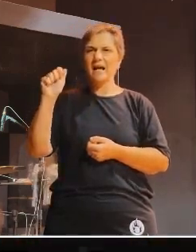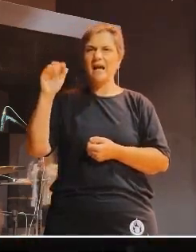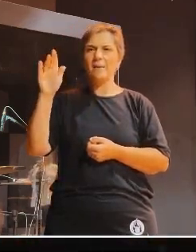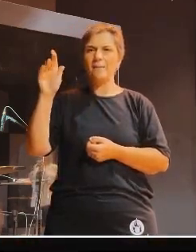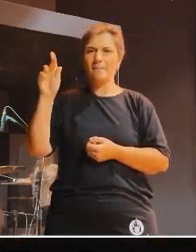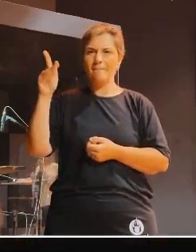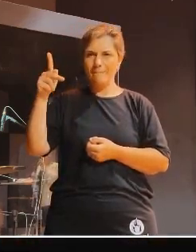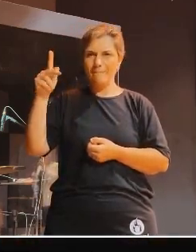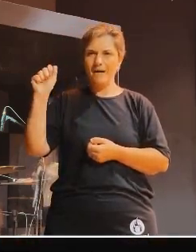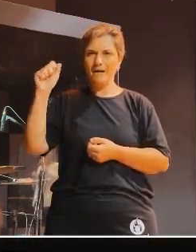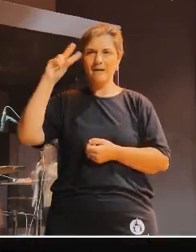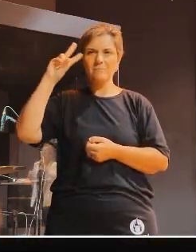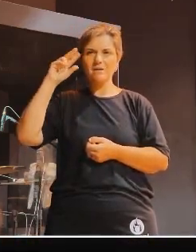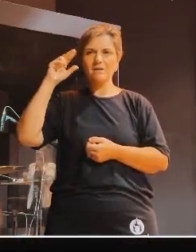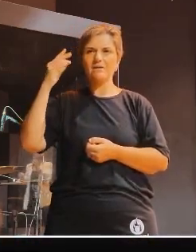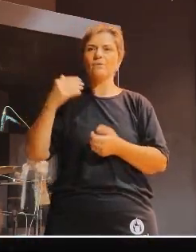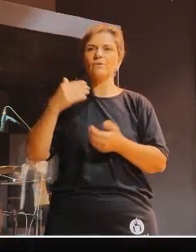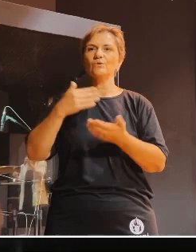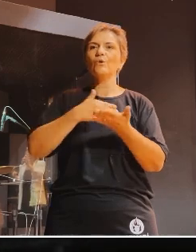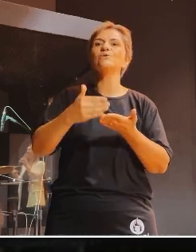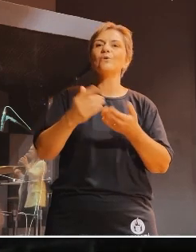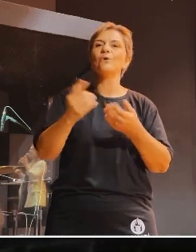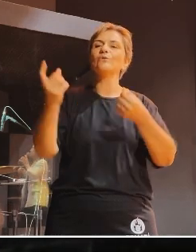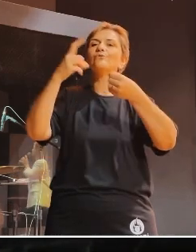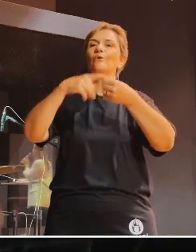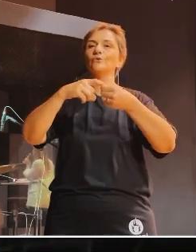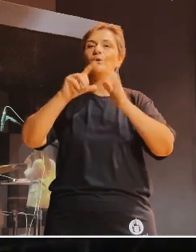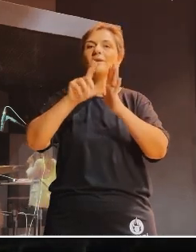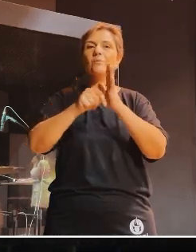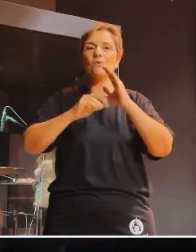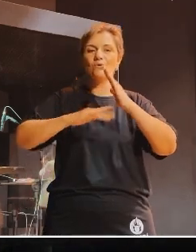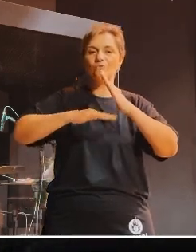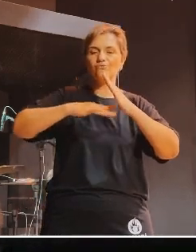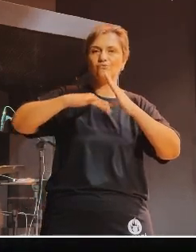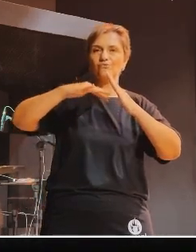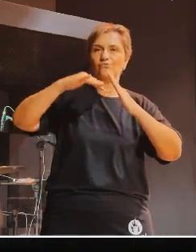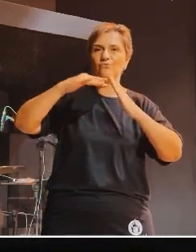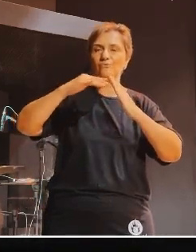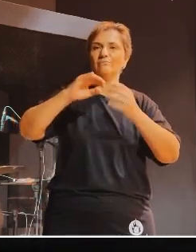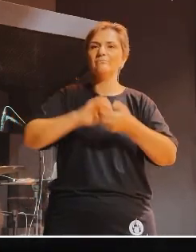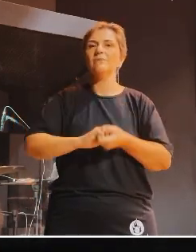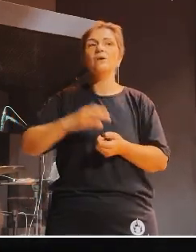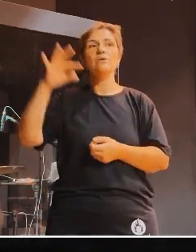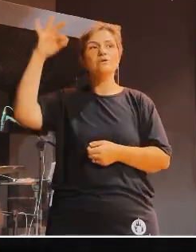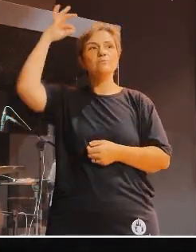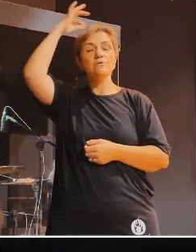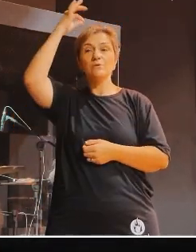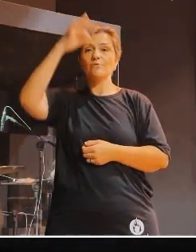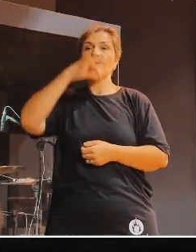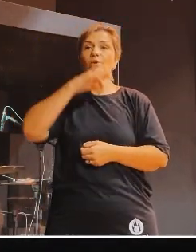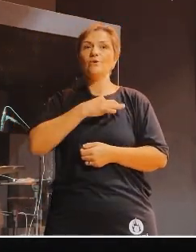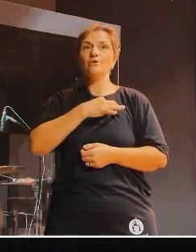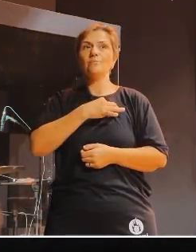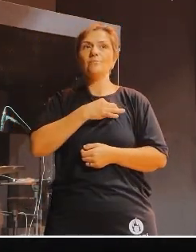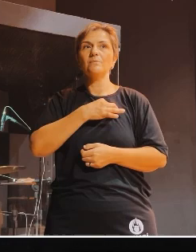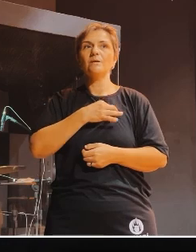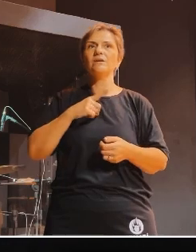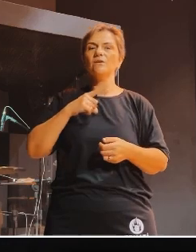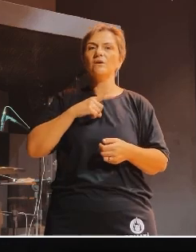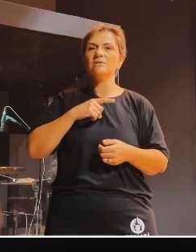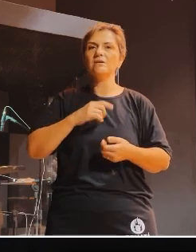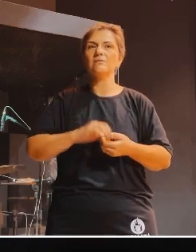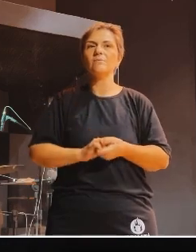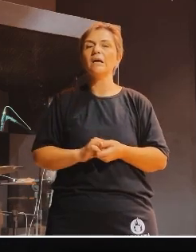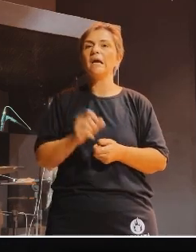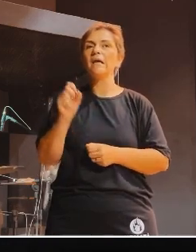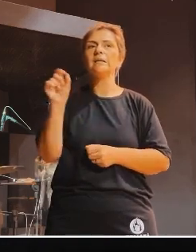muito forte ao meu coração: assim vai ser a chegada no céu e muito mais. Cada irmão que nós vermos